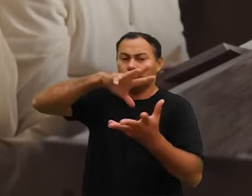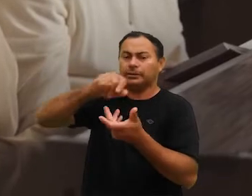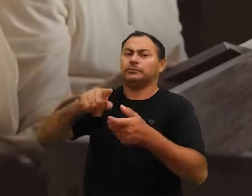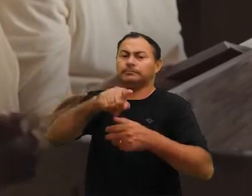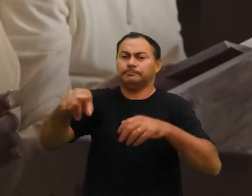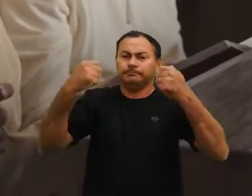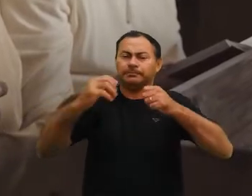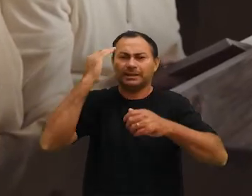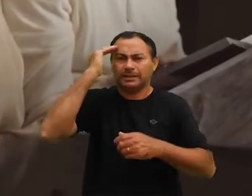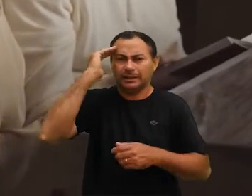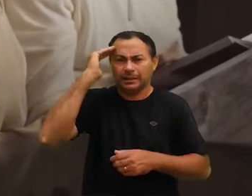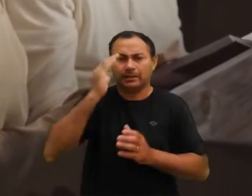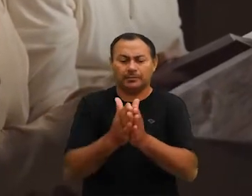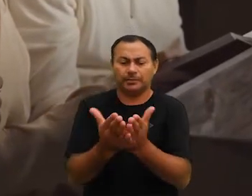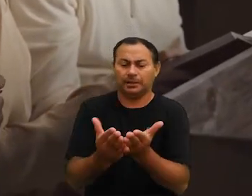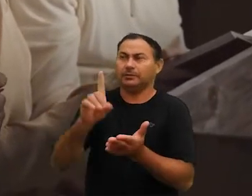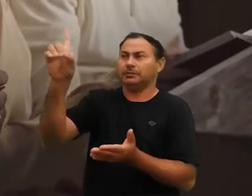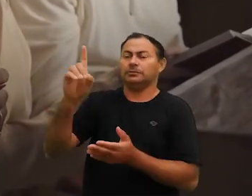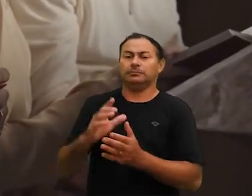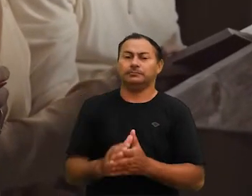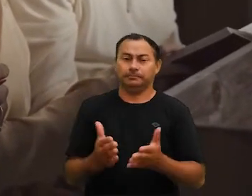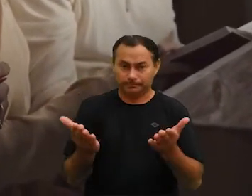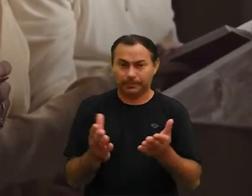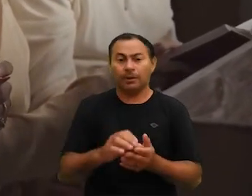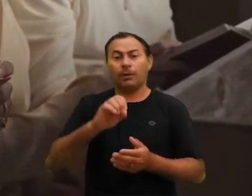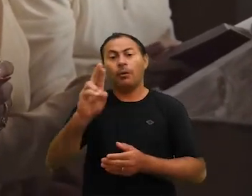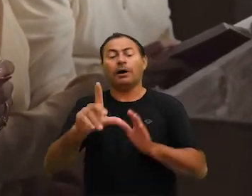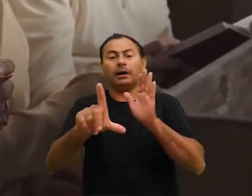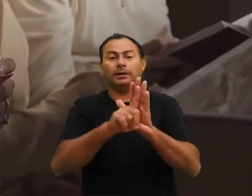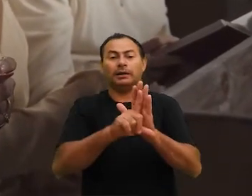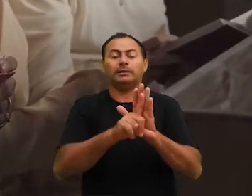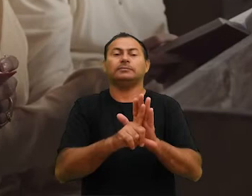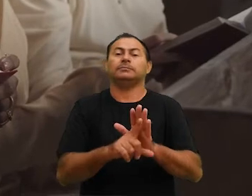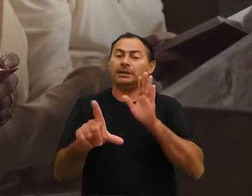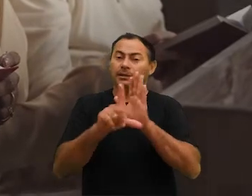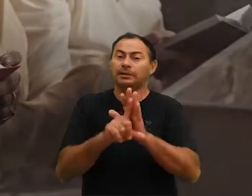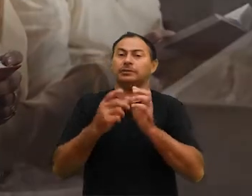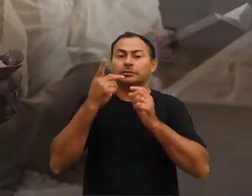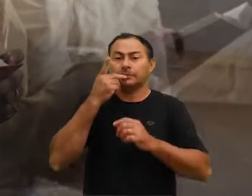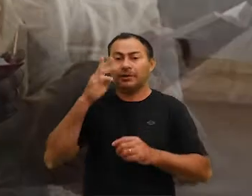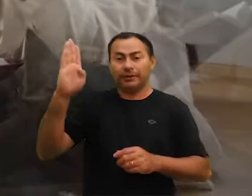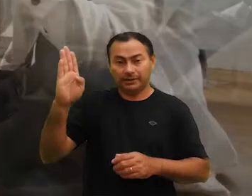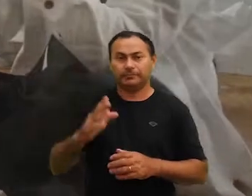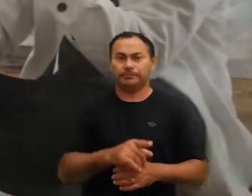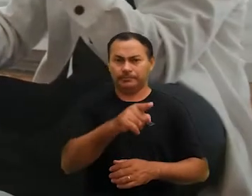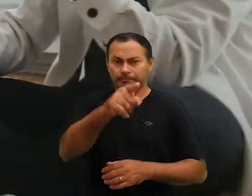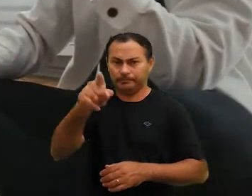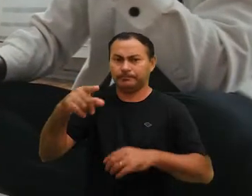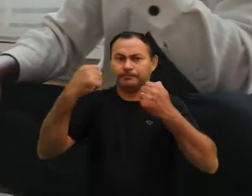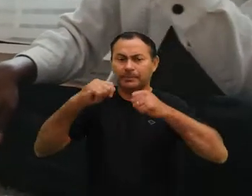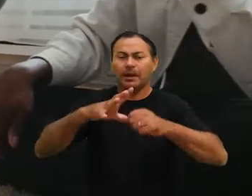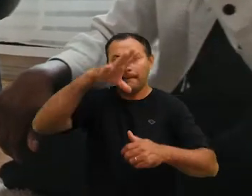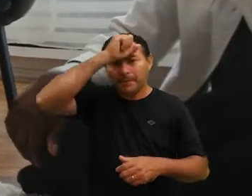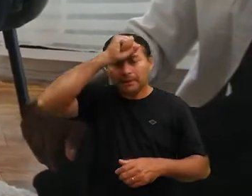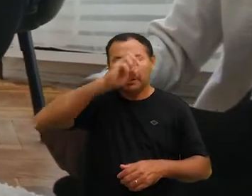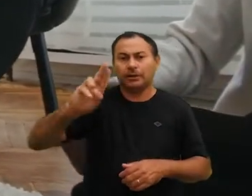vocês precisam compreender a palavra de Deus ou a lei da lei e os profetas. Vocês